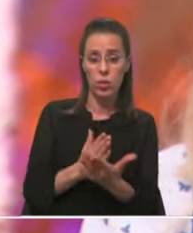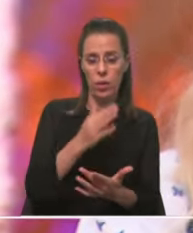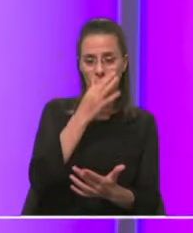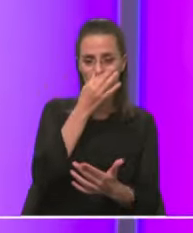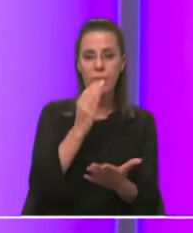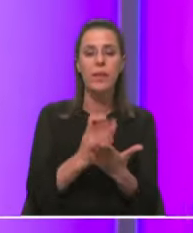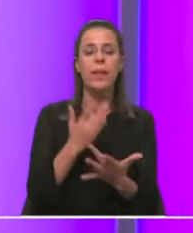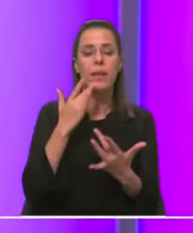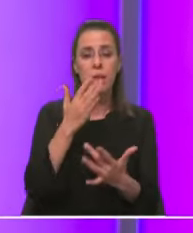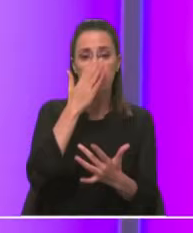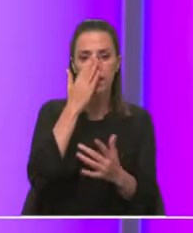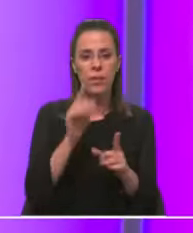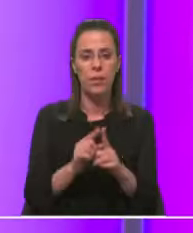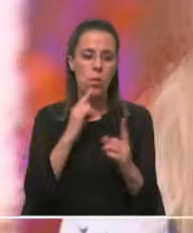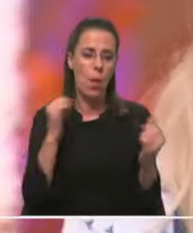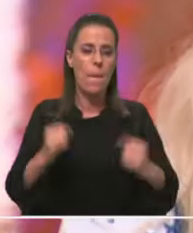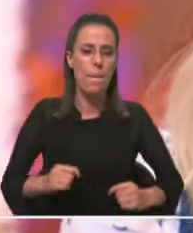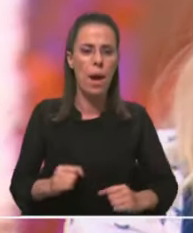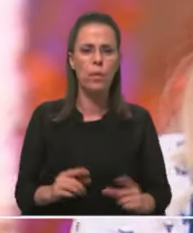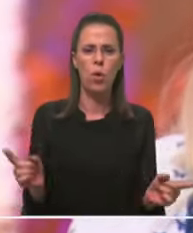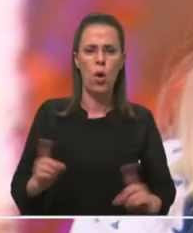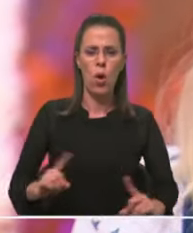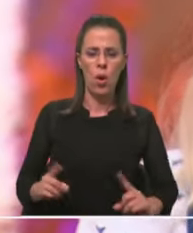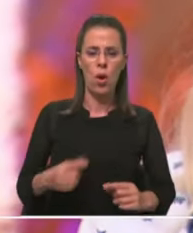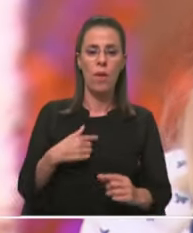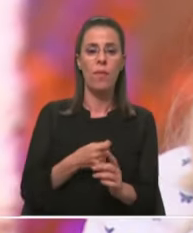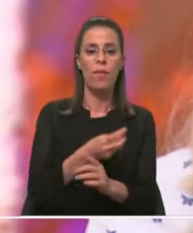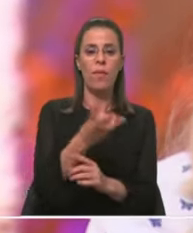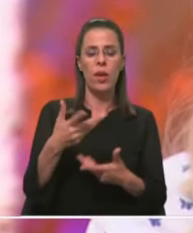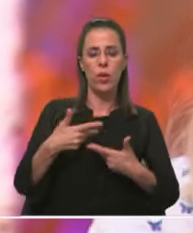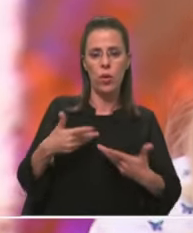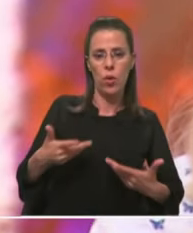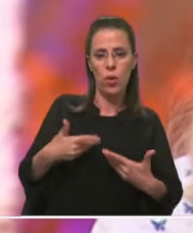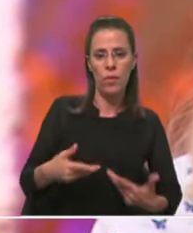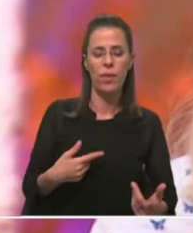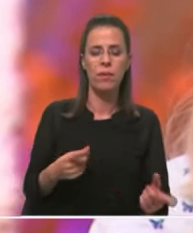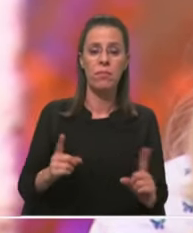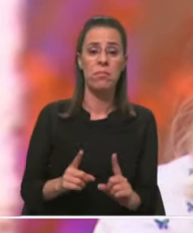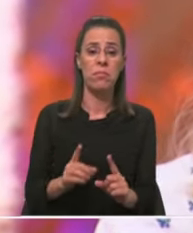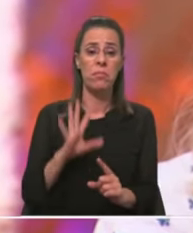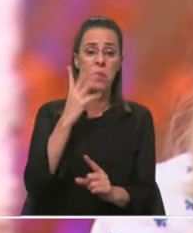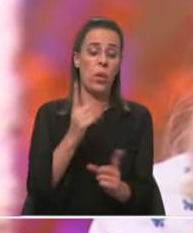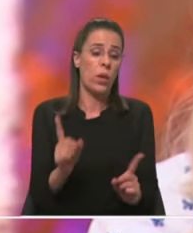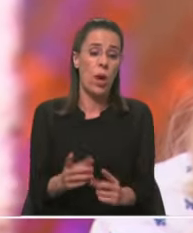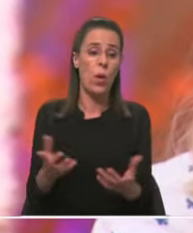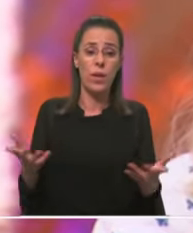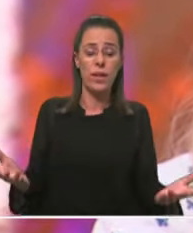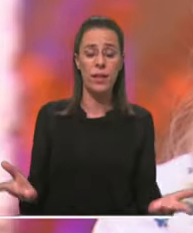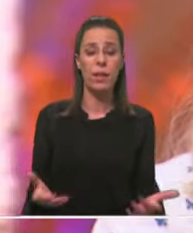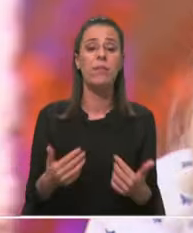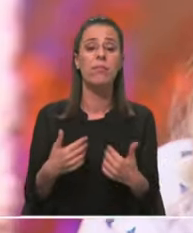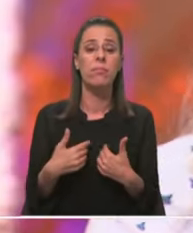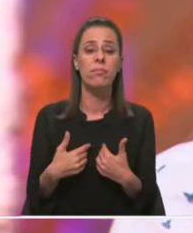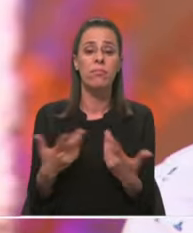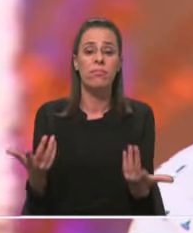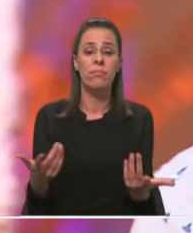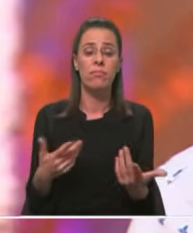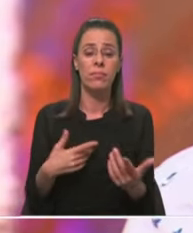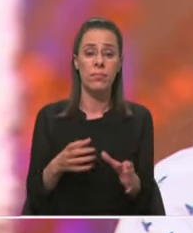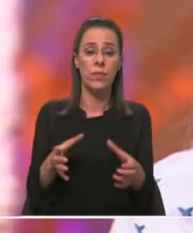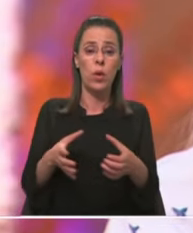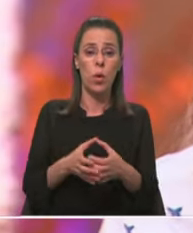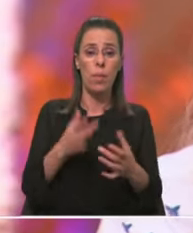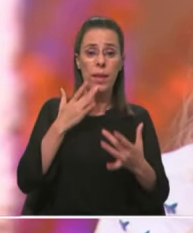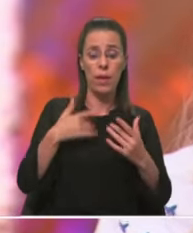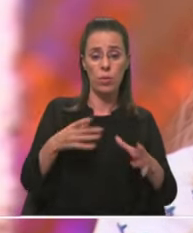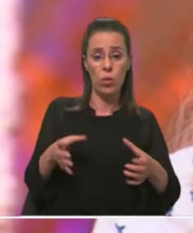ele, é uma espécie de um pacto Não, ou. eu tenho tido vários convites, mas não se tem proporcionado e acaba por ser como temos a companhia